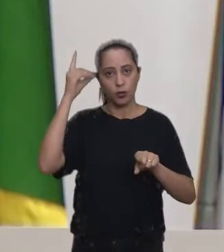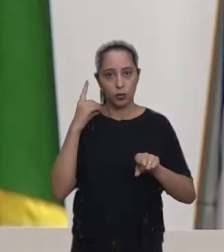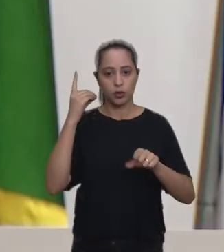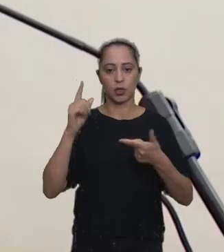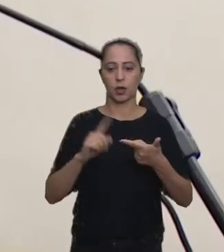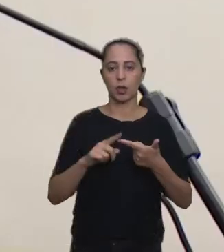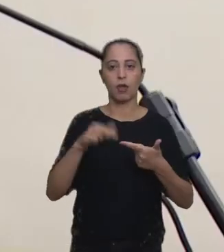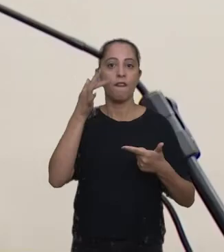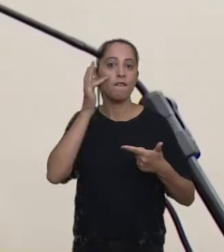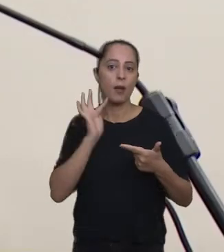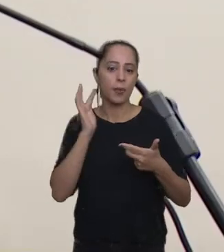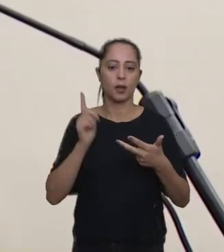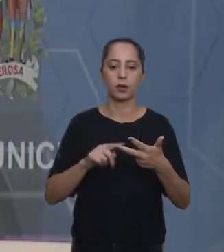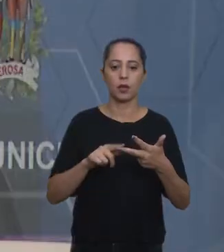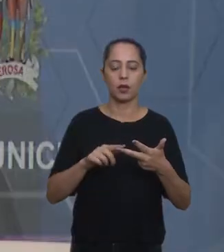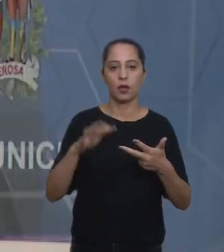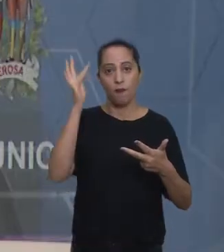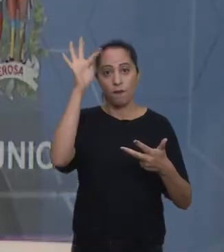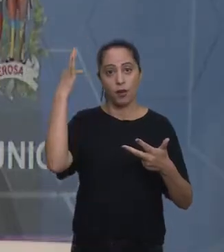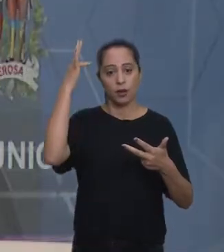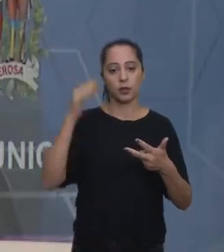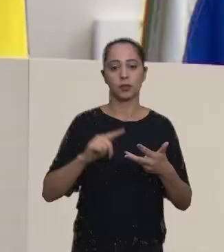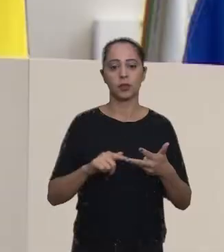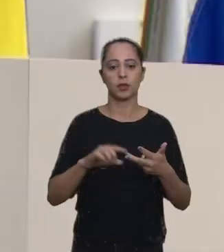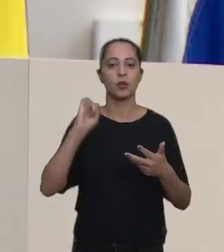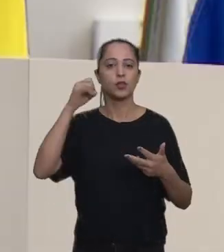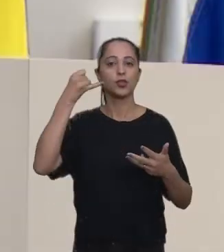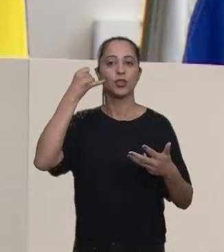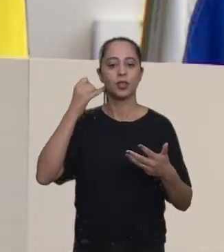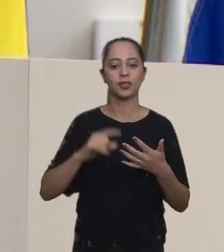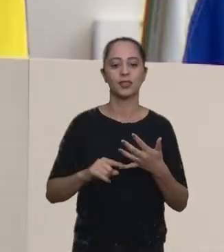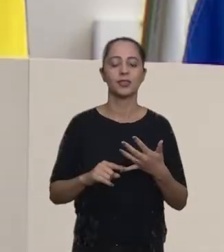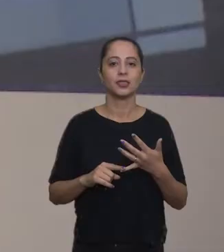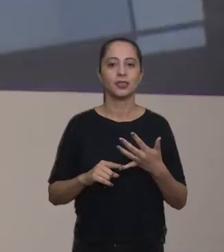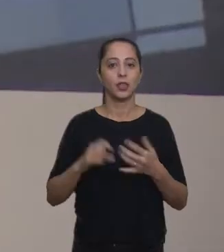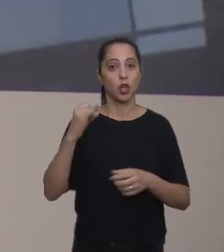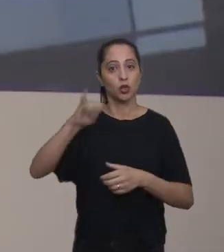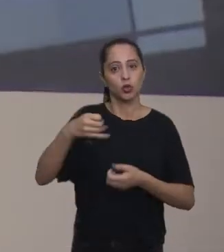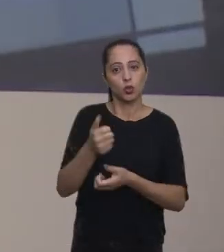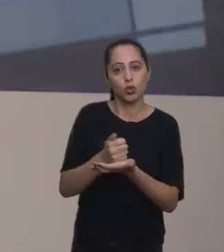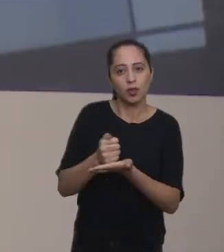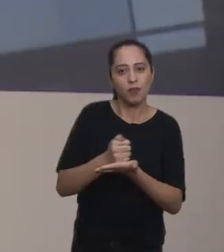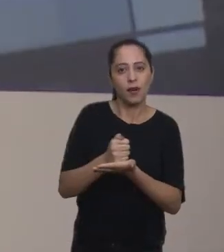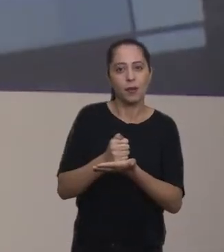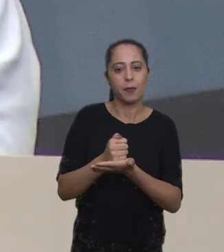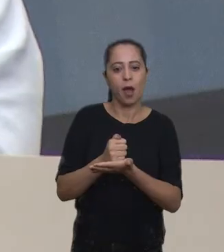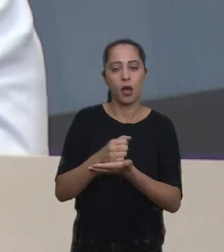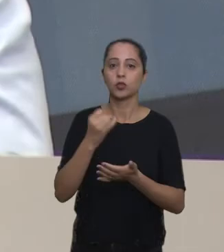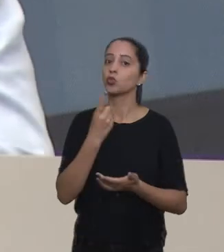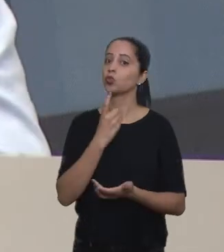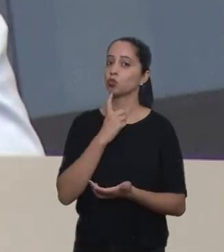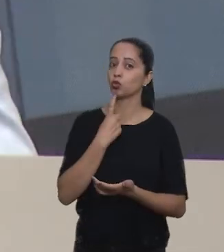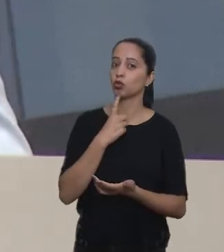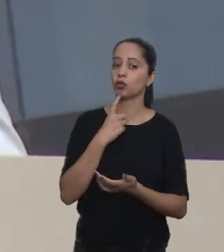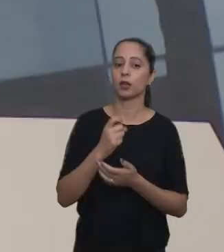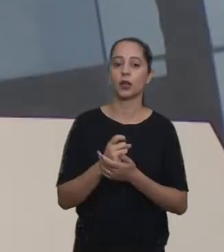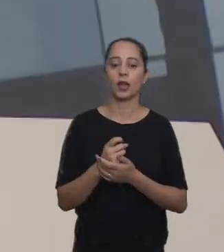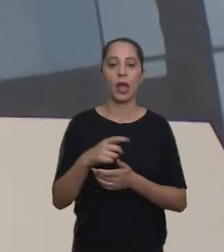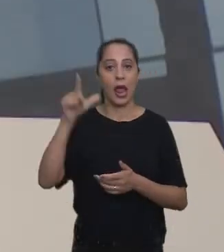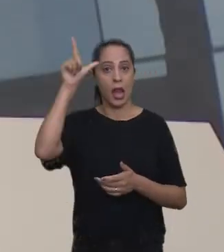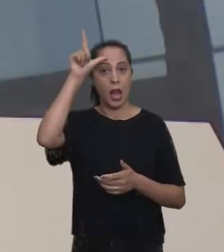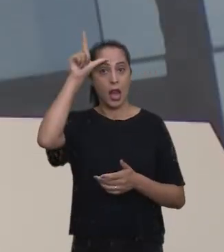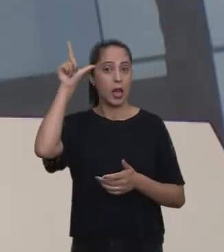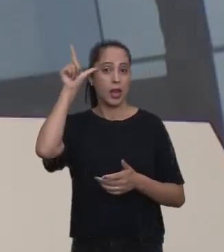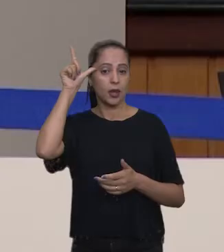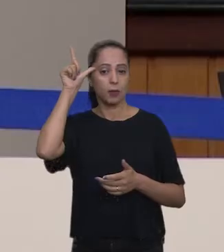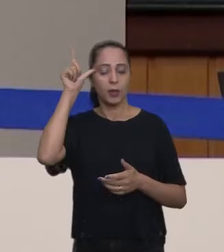Dulce Rita, Fabião Zagueiro, Fernando Petiti, Juliana Fraga, Júnior da Farmácia, Juvenil Silvério,